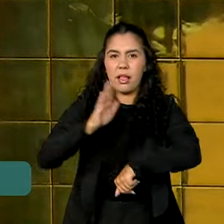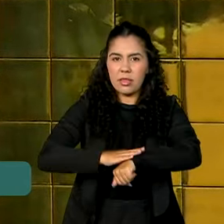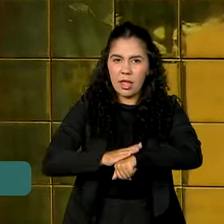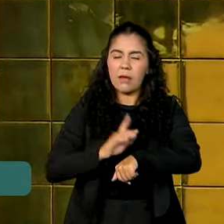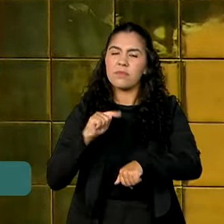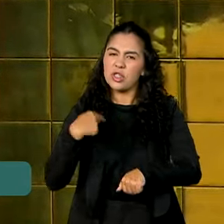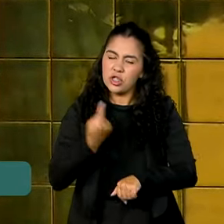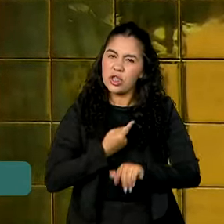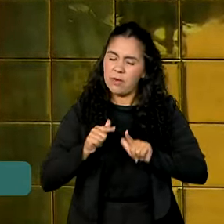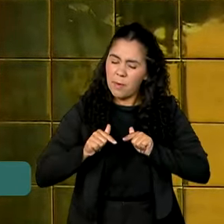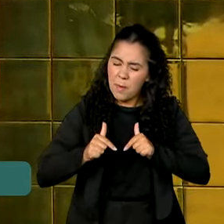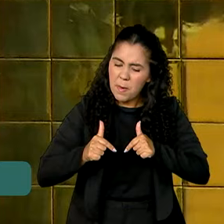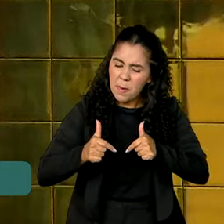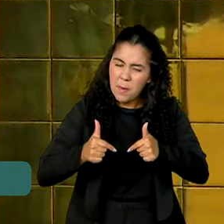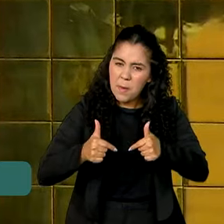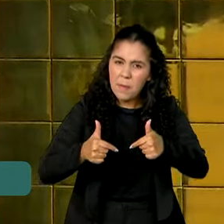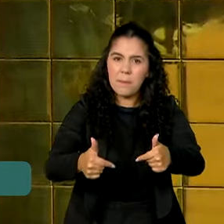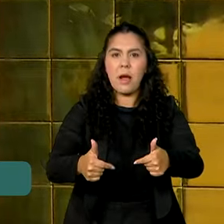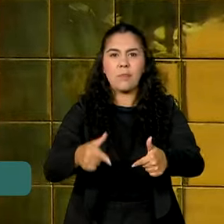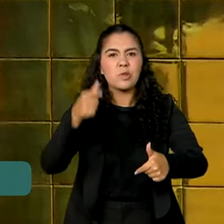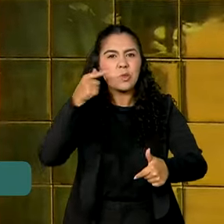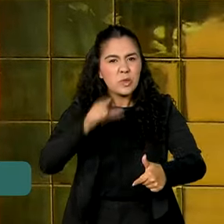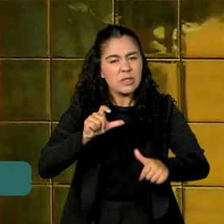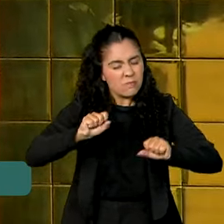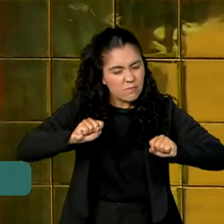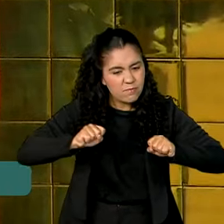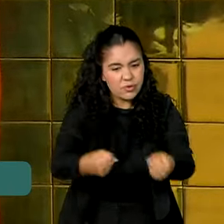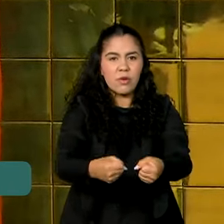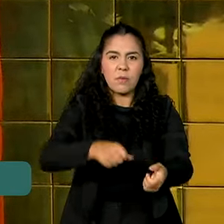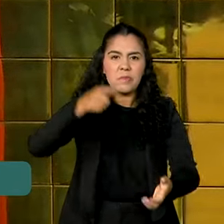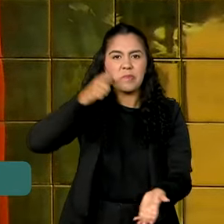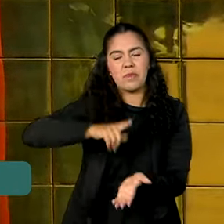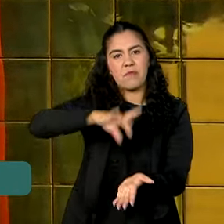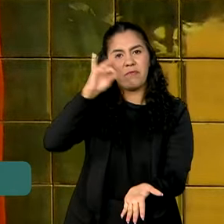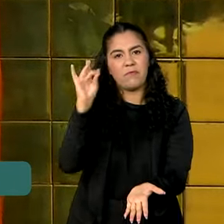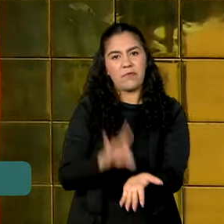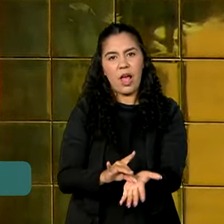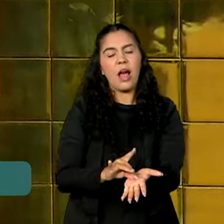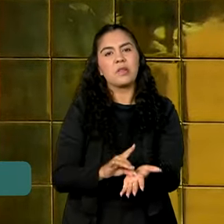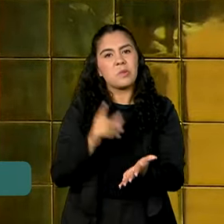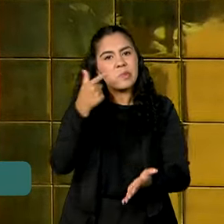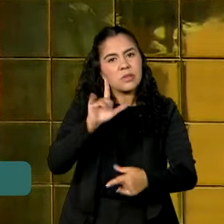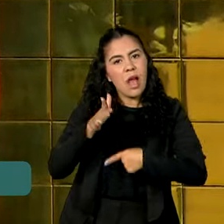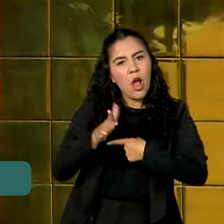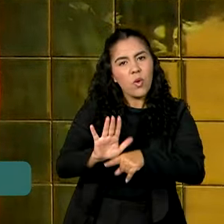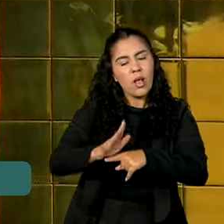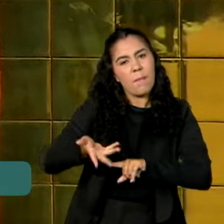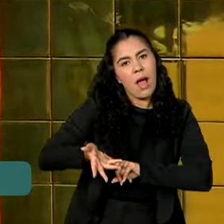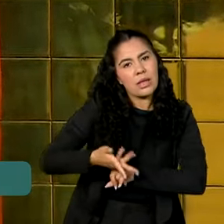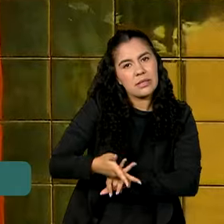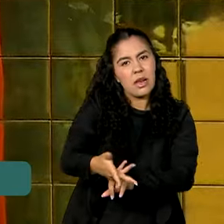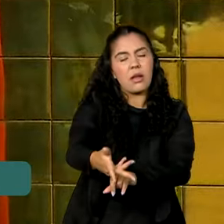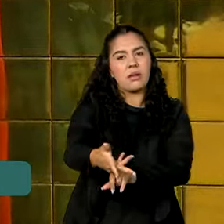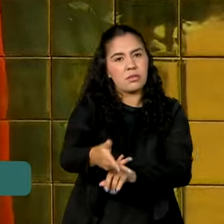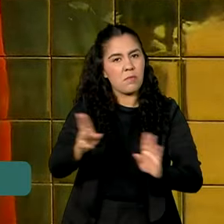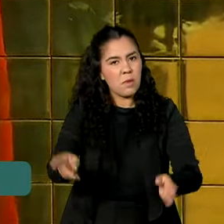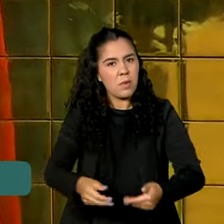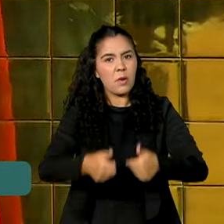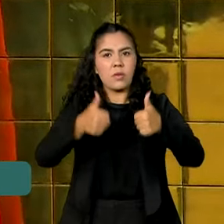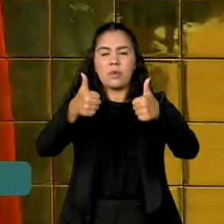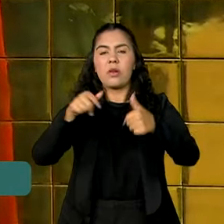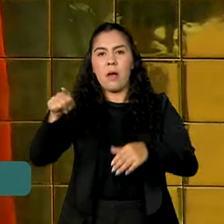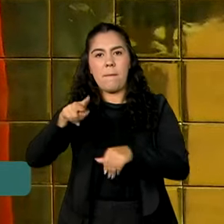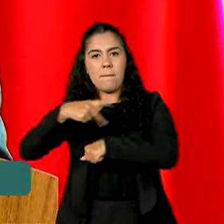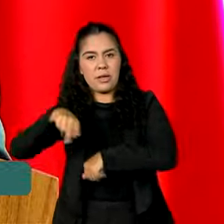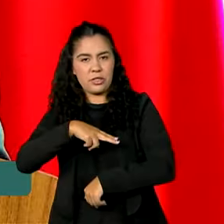a cooperação prática seja mais profunda e concreta e contribua para a aceleração da modernização da China e